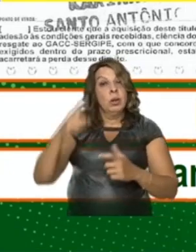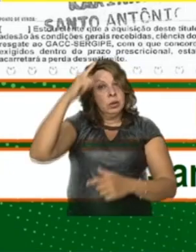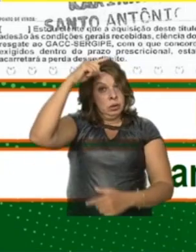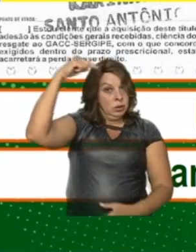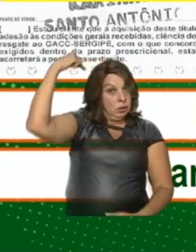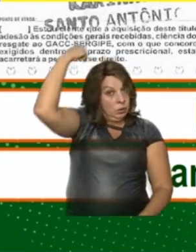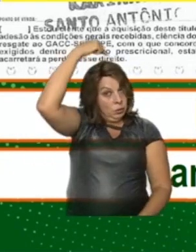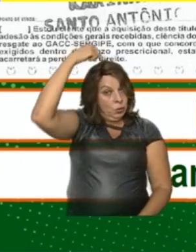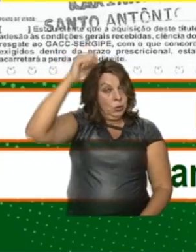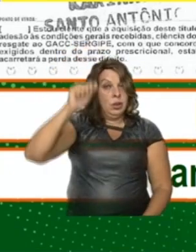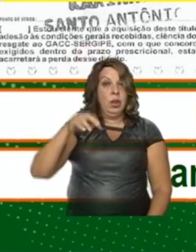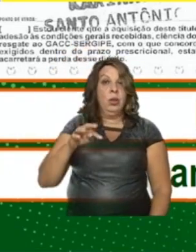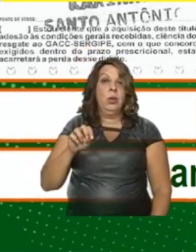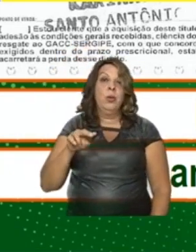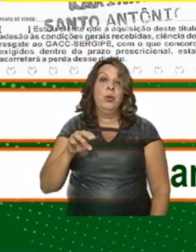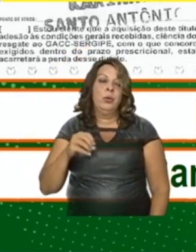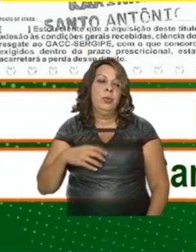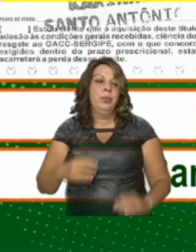aqui, gente,